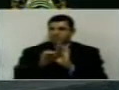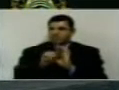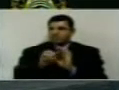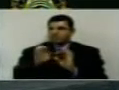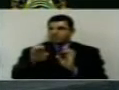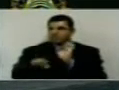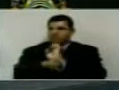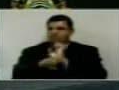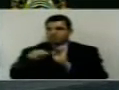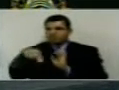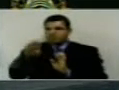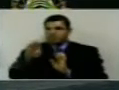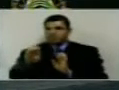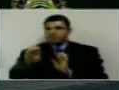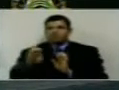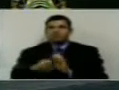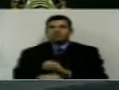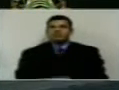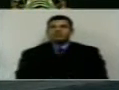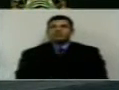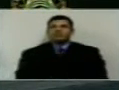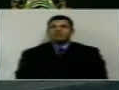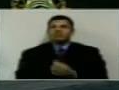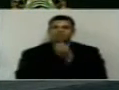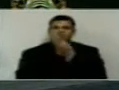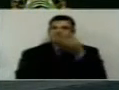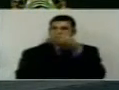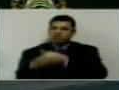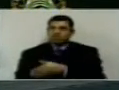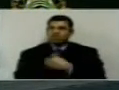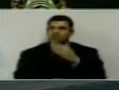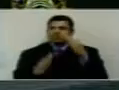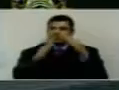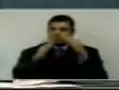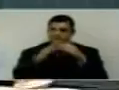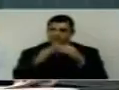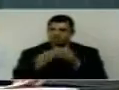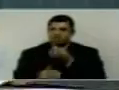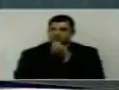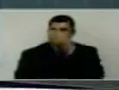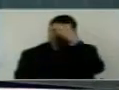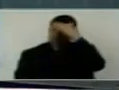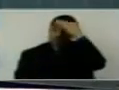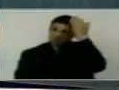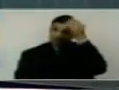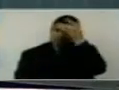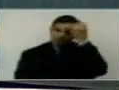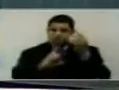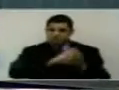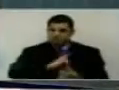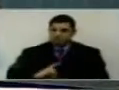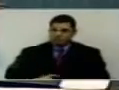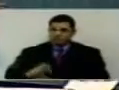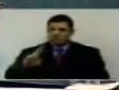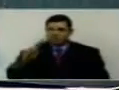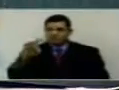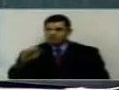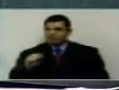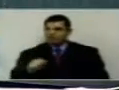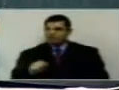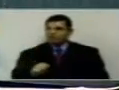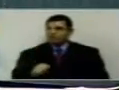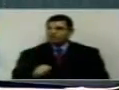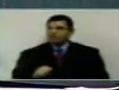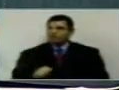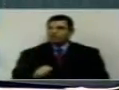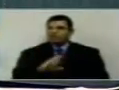dos Estudantes do Amazonas. Então, sejam bem-vindos à nossa casa. Excelentíssimo senhor deputado Marco Rota, excelentíssimo senhor